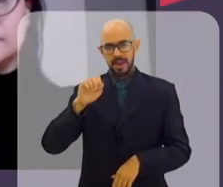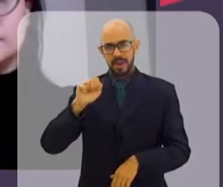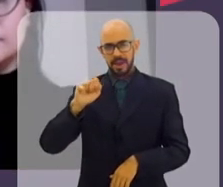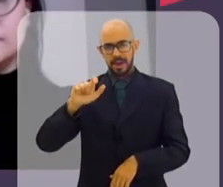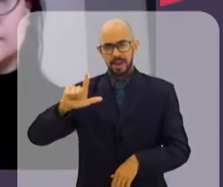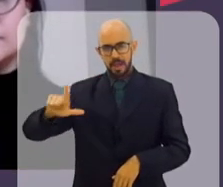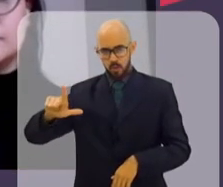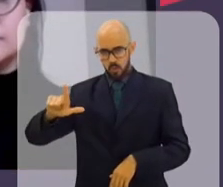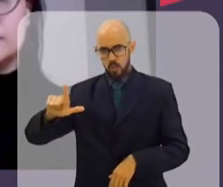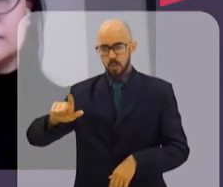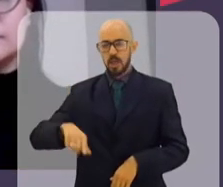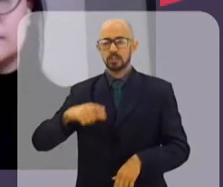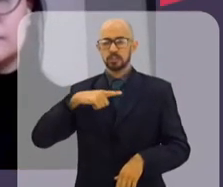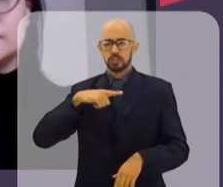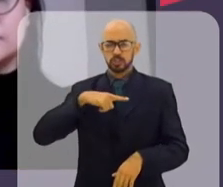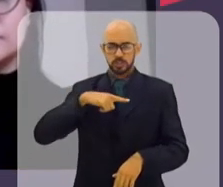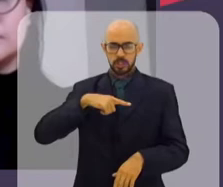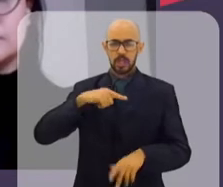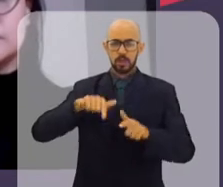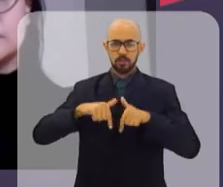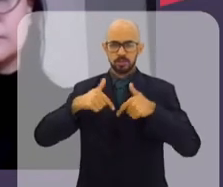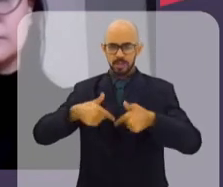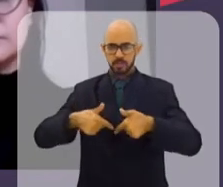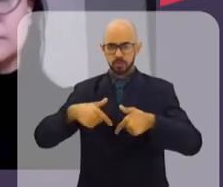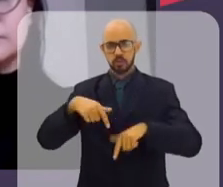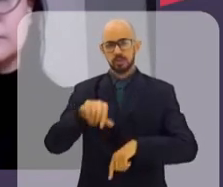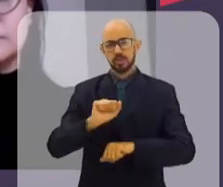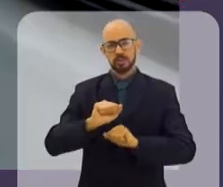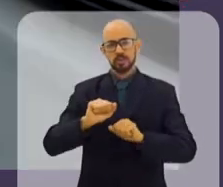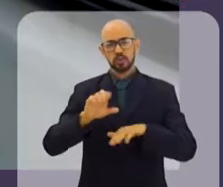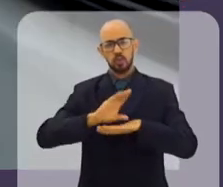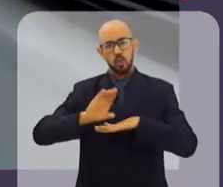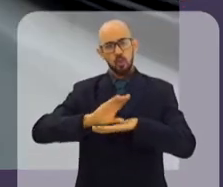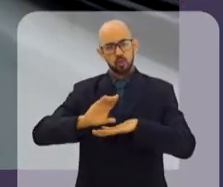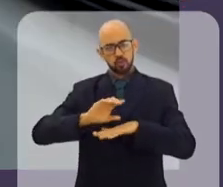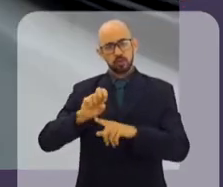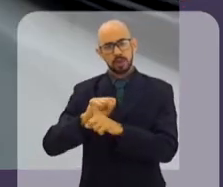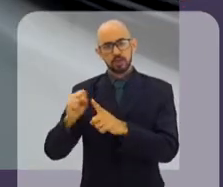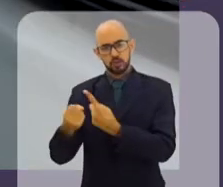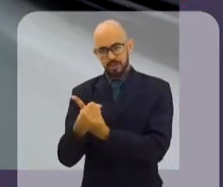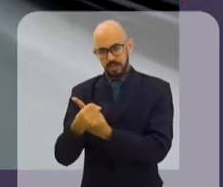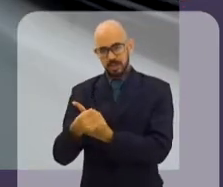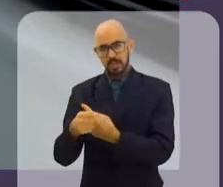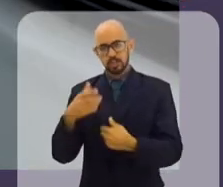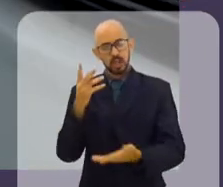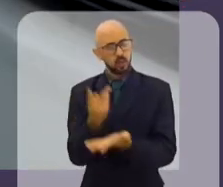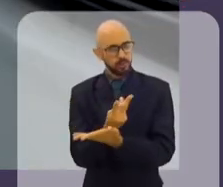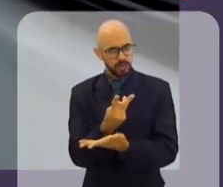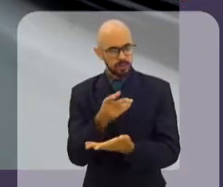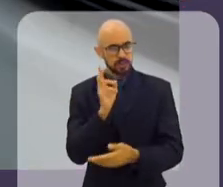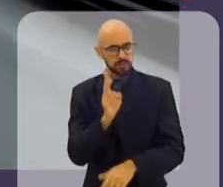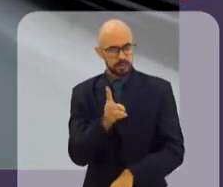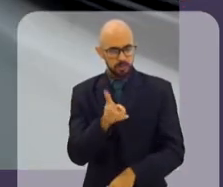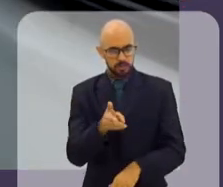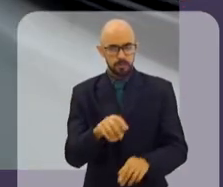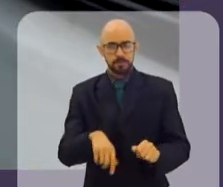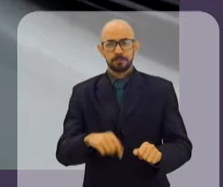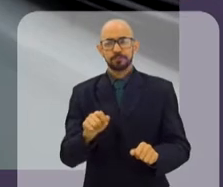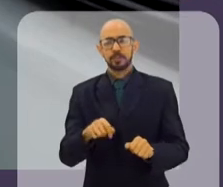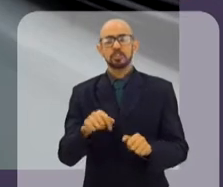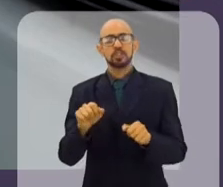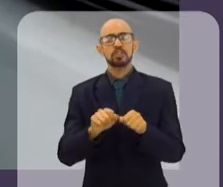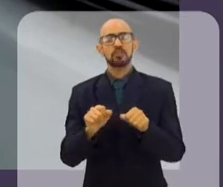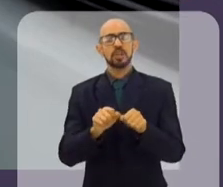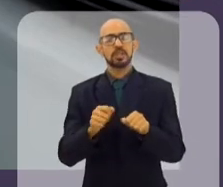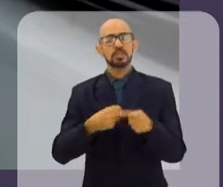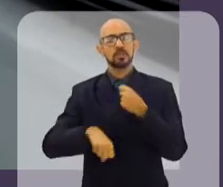pesquisa, mas a gente tem algumas ações de extensão que acontecem periodicamente, né? A gente fez, no ano passado, o